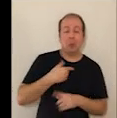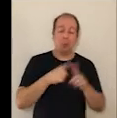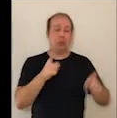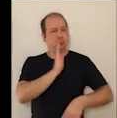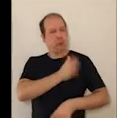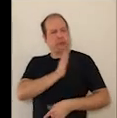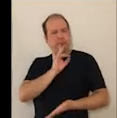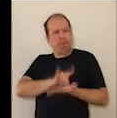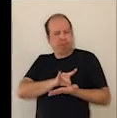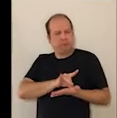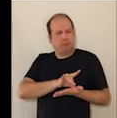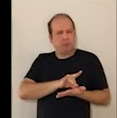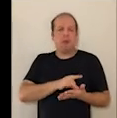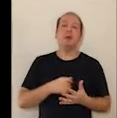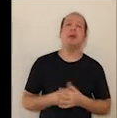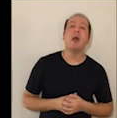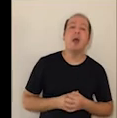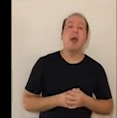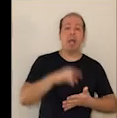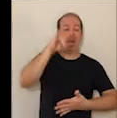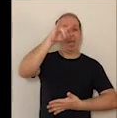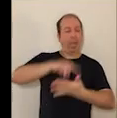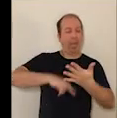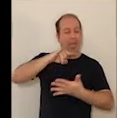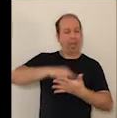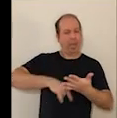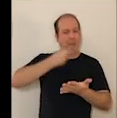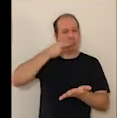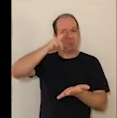de coração. E o testamento?